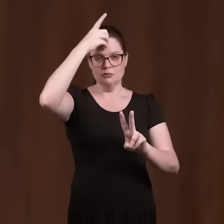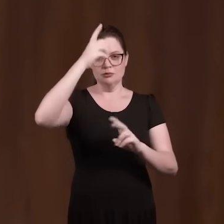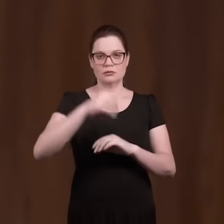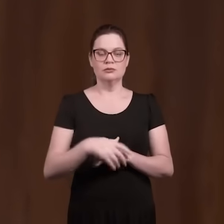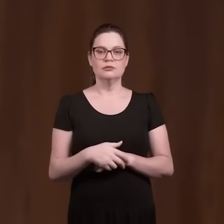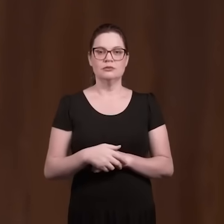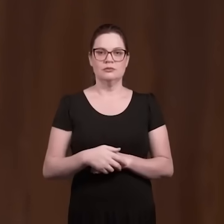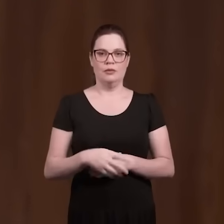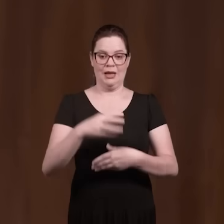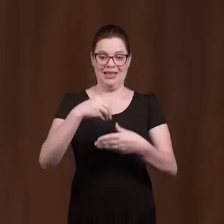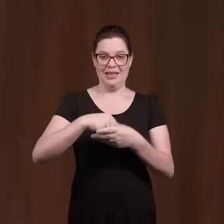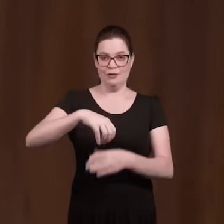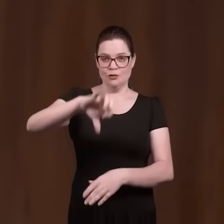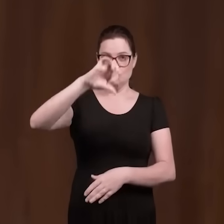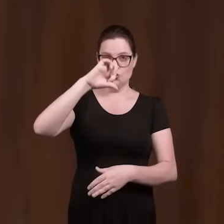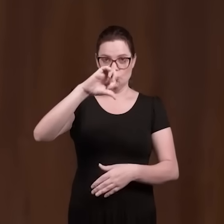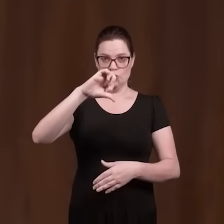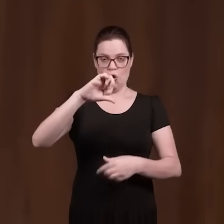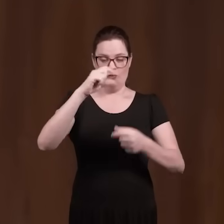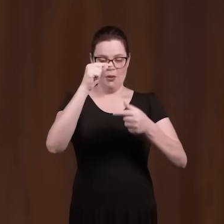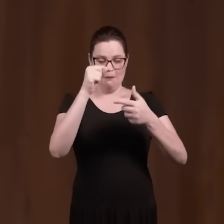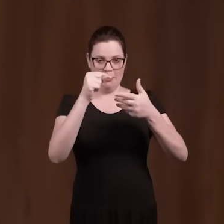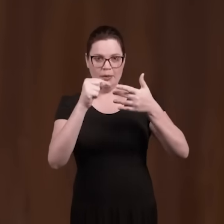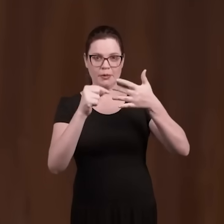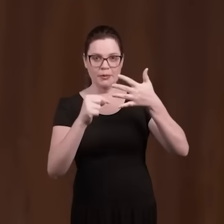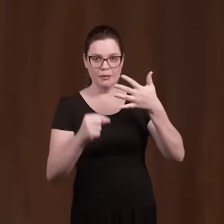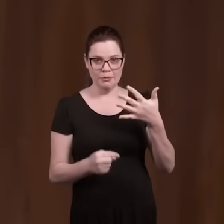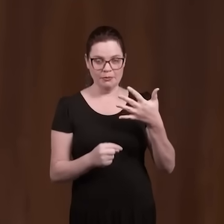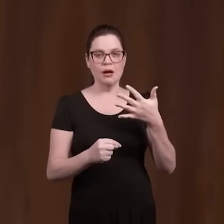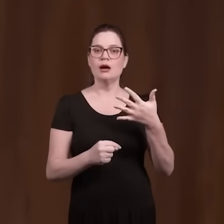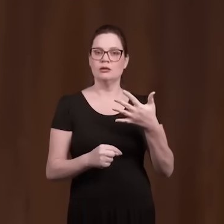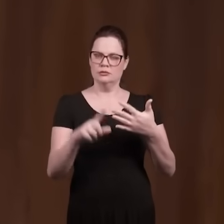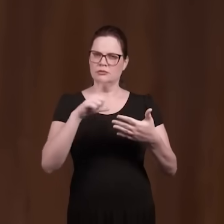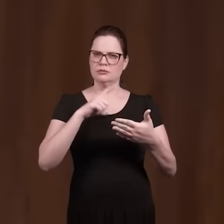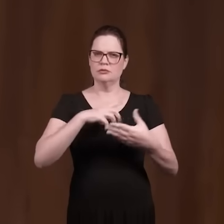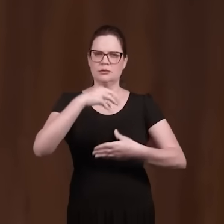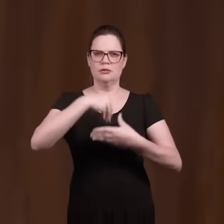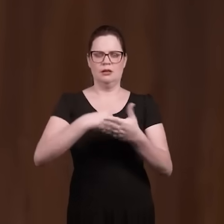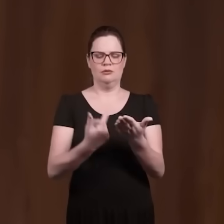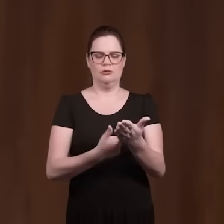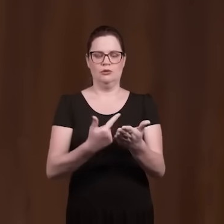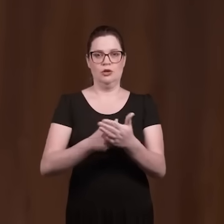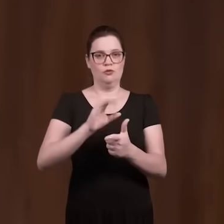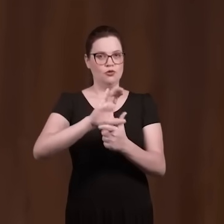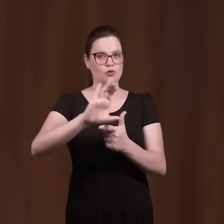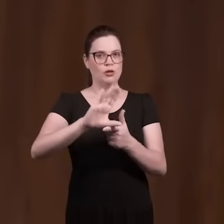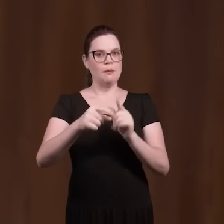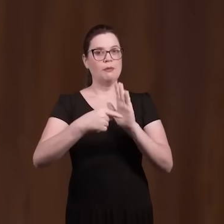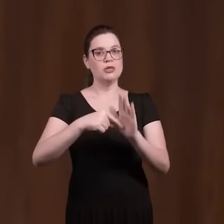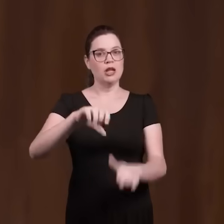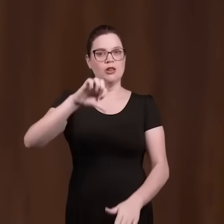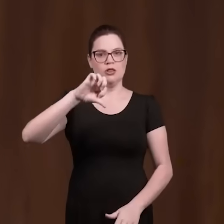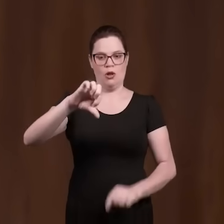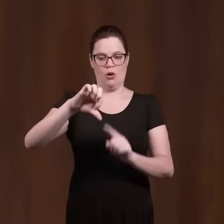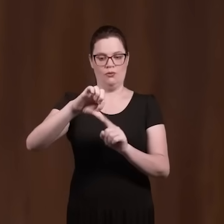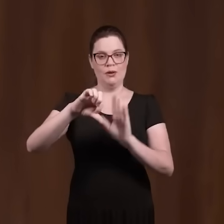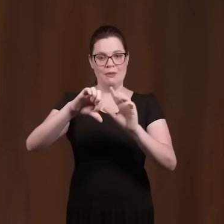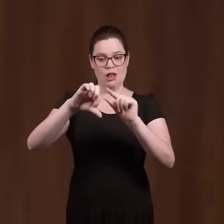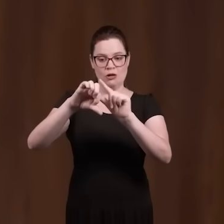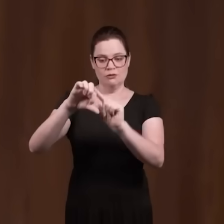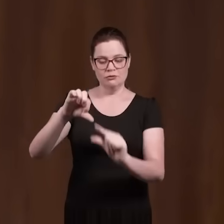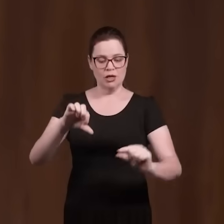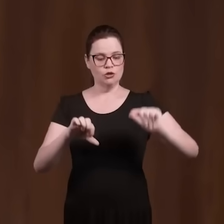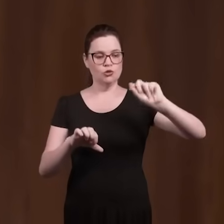que estão na relação dos 9 dons que o apóstolo Paulo cita na primeira carta aos Coríntios e que parece que não são